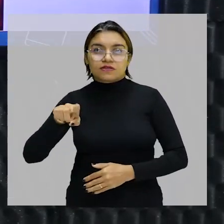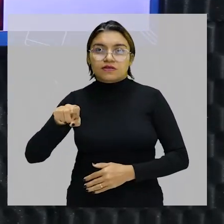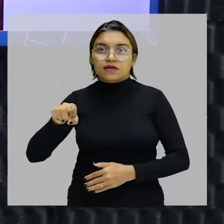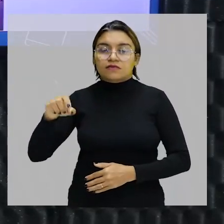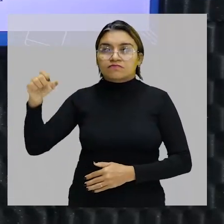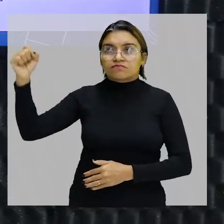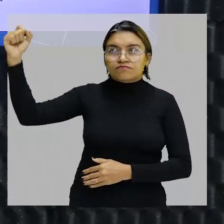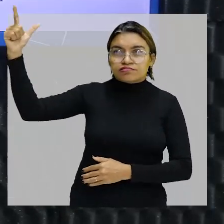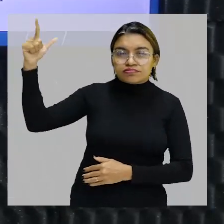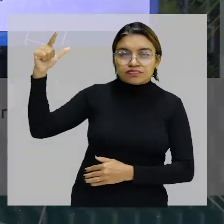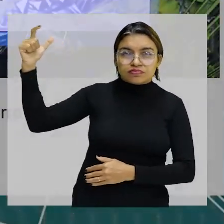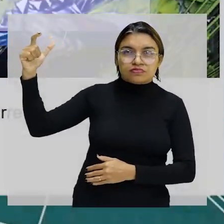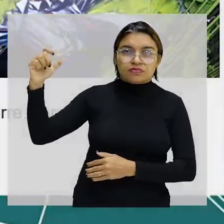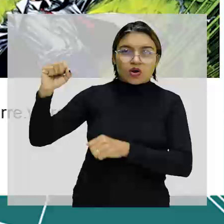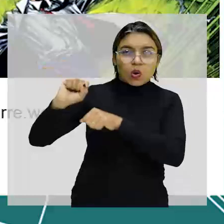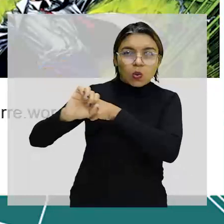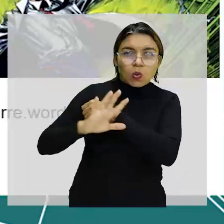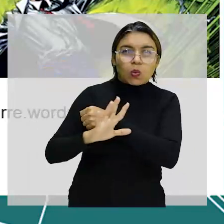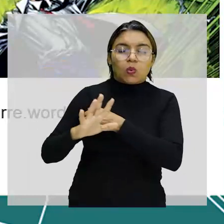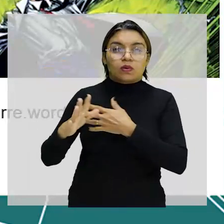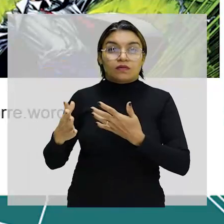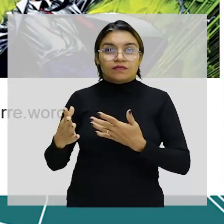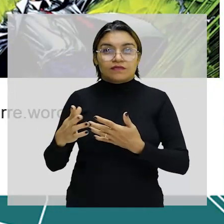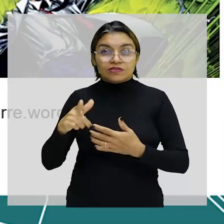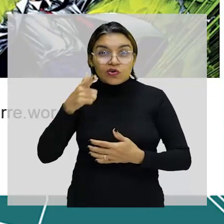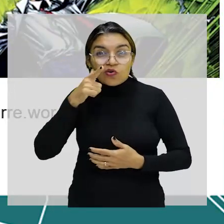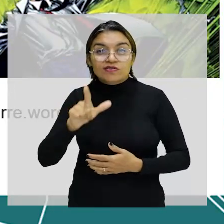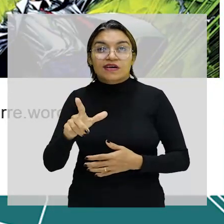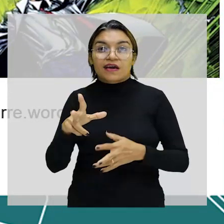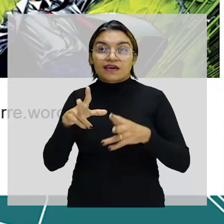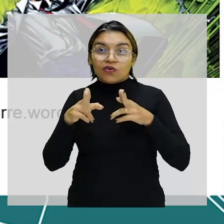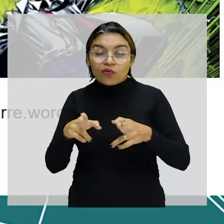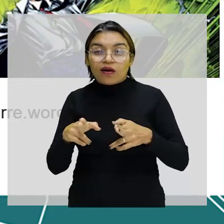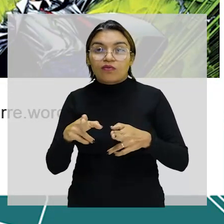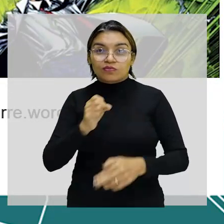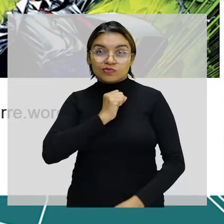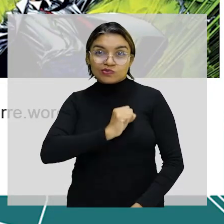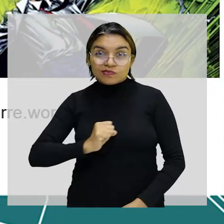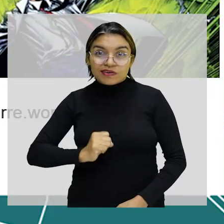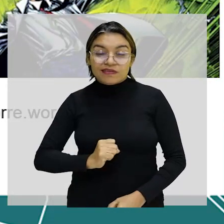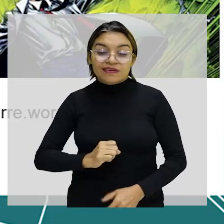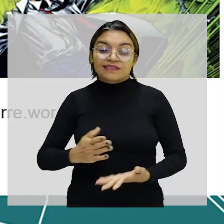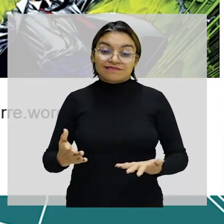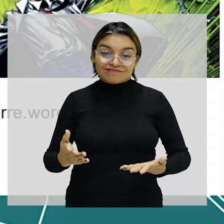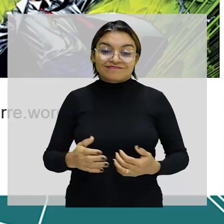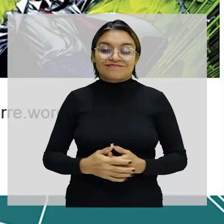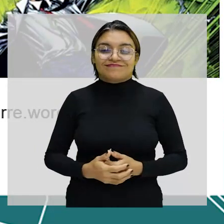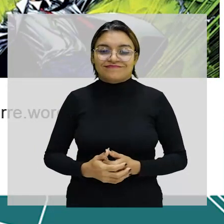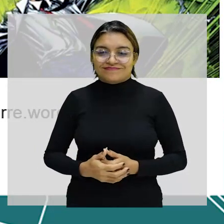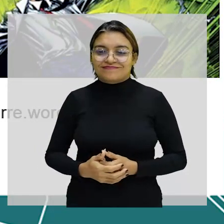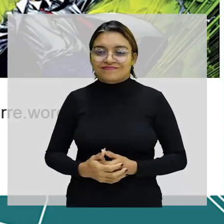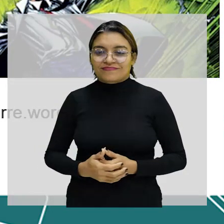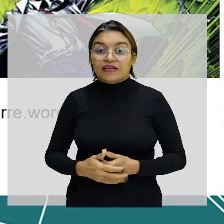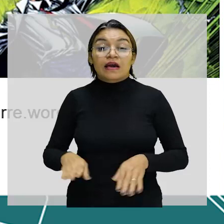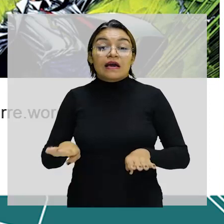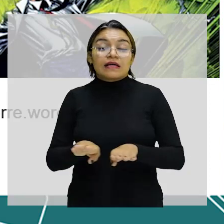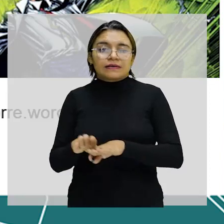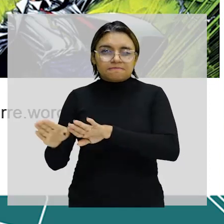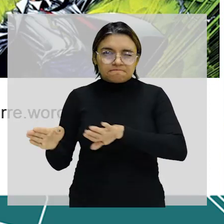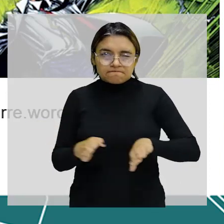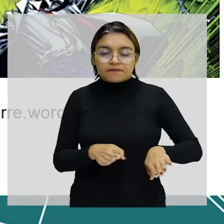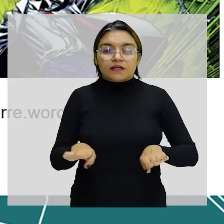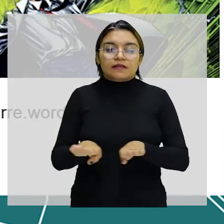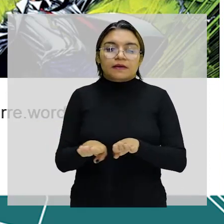Hein? Fica mais outra pergunta. Outro personagem, também eu era muito fã desse personagem, o Hulk,